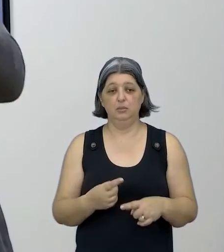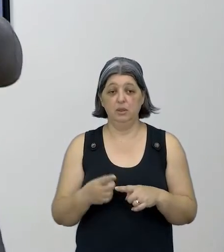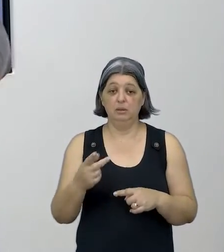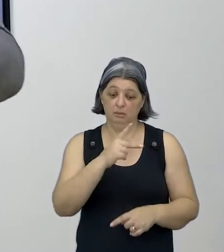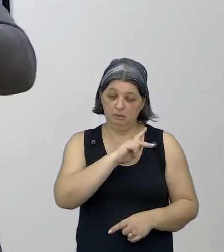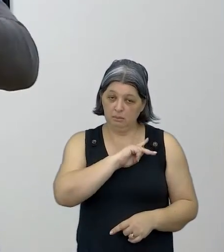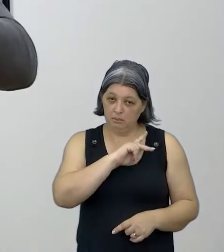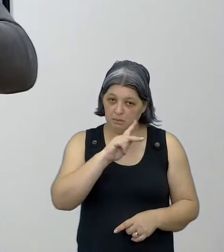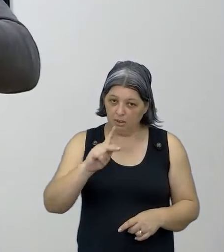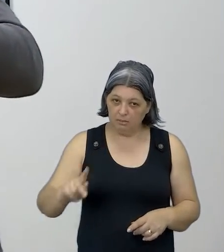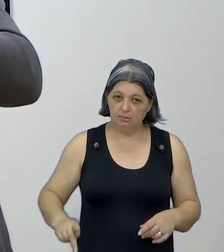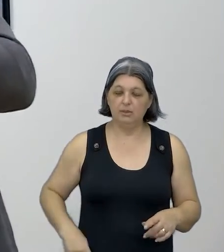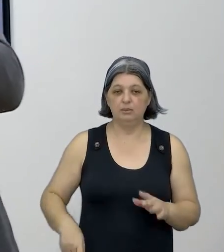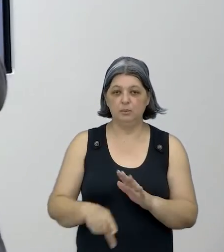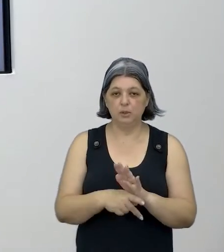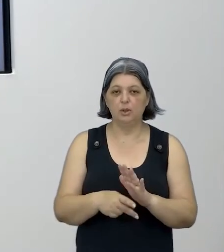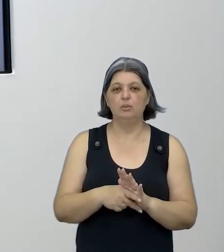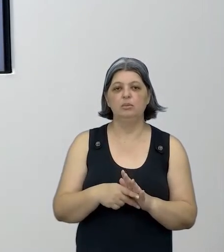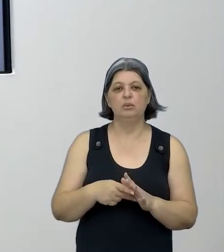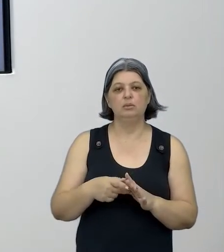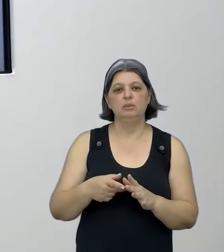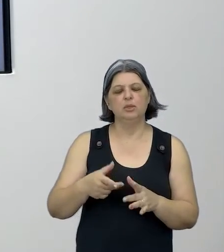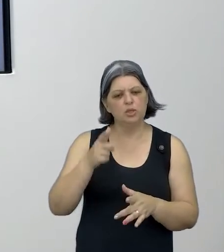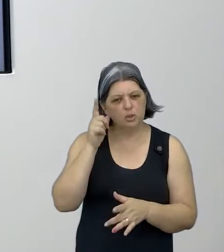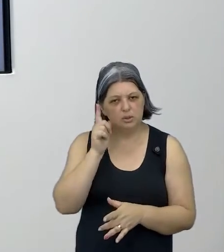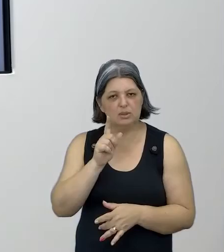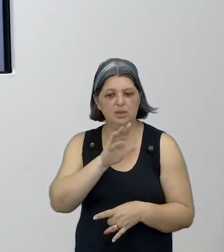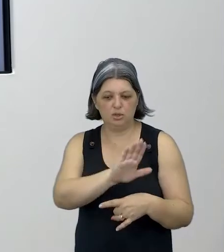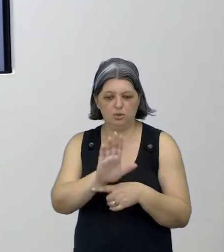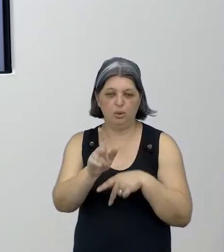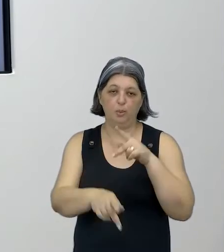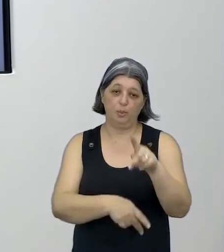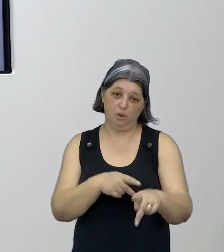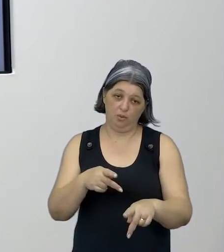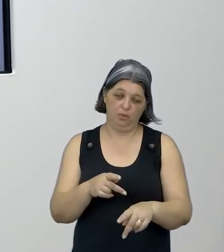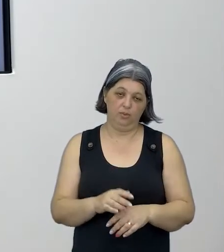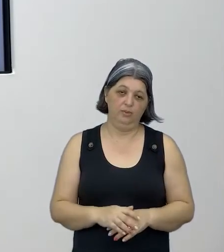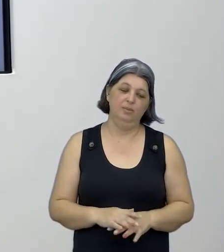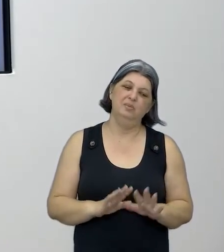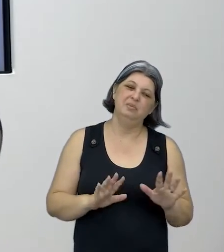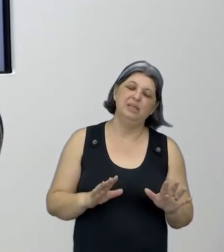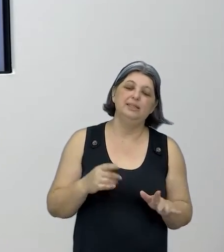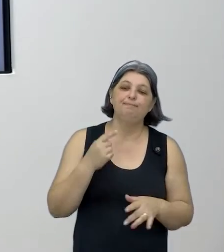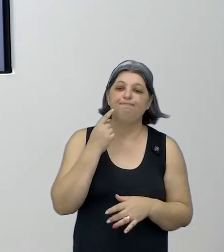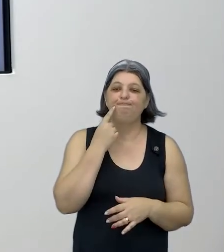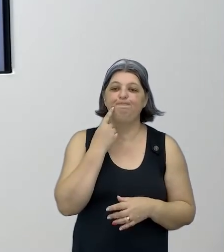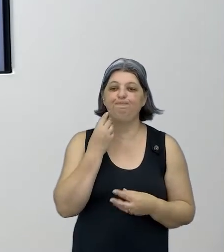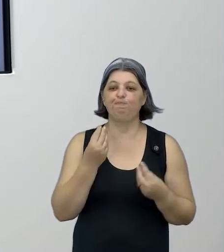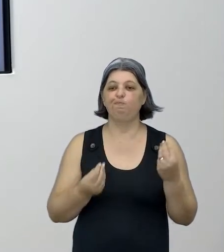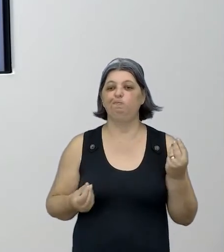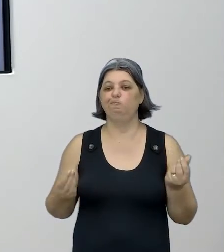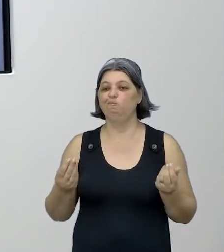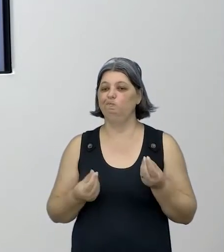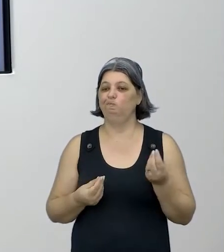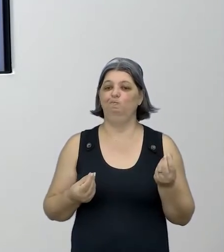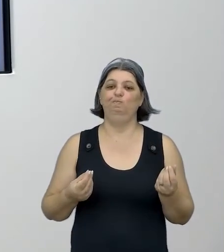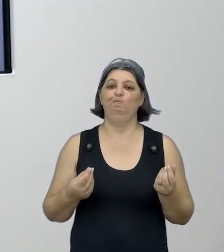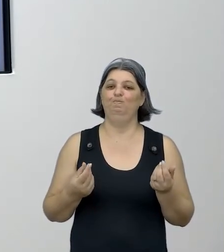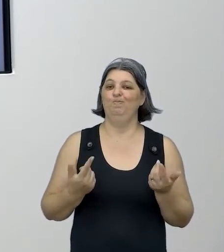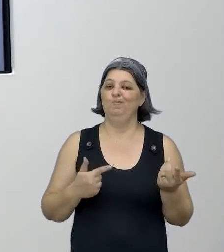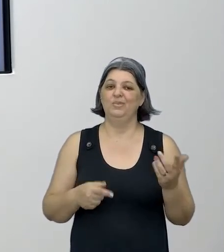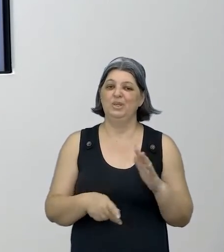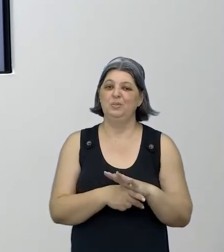demandas populares e com, digamos assim, não muito afeiçoados